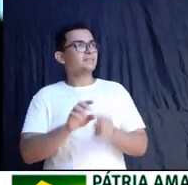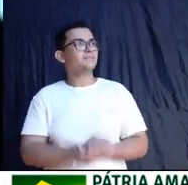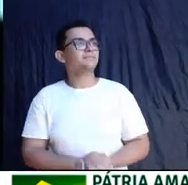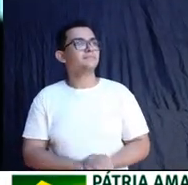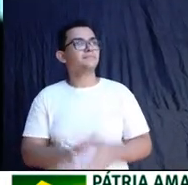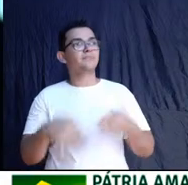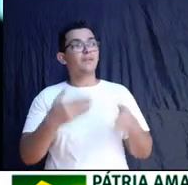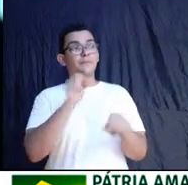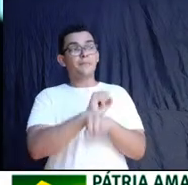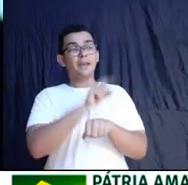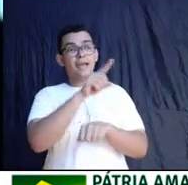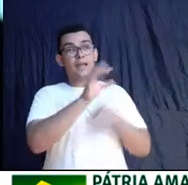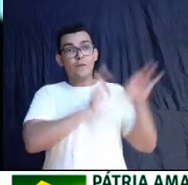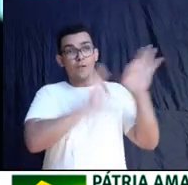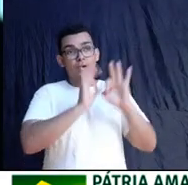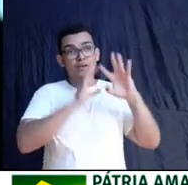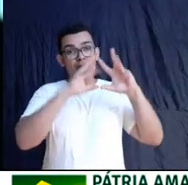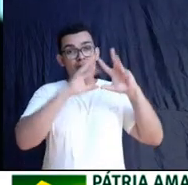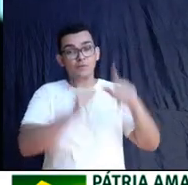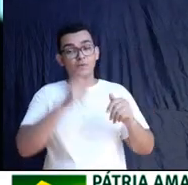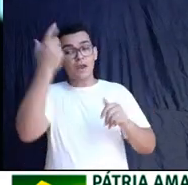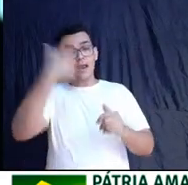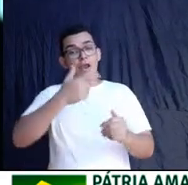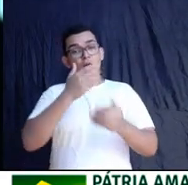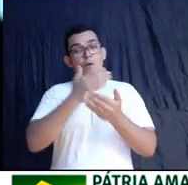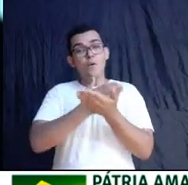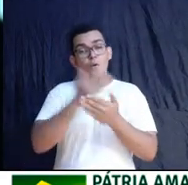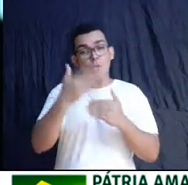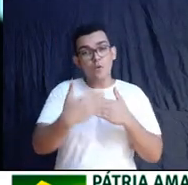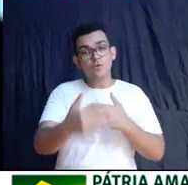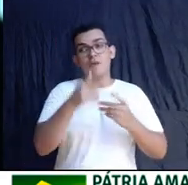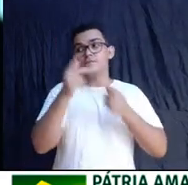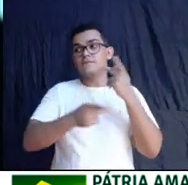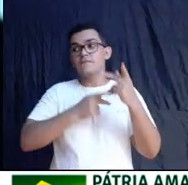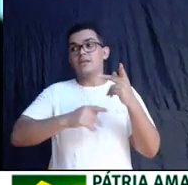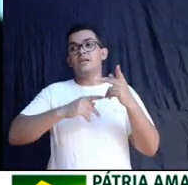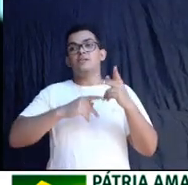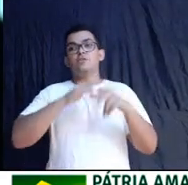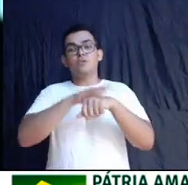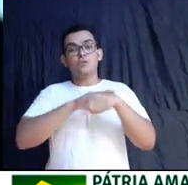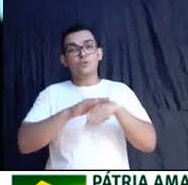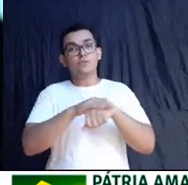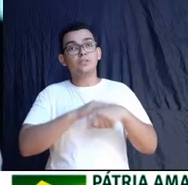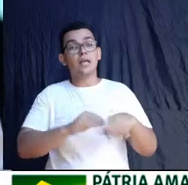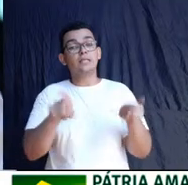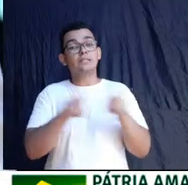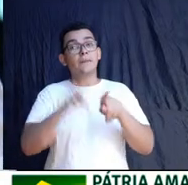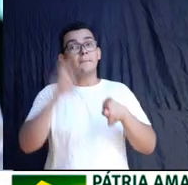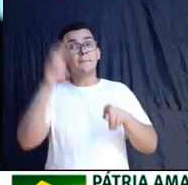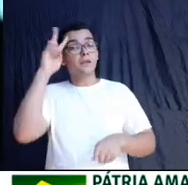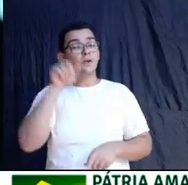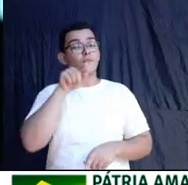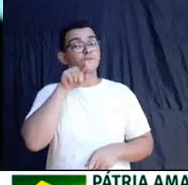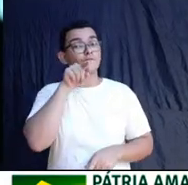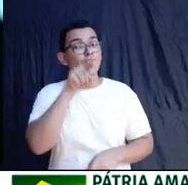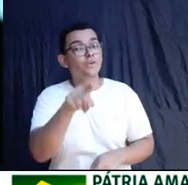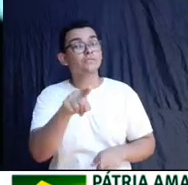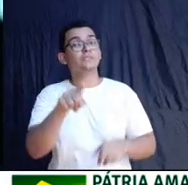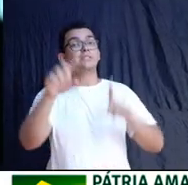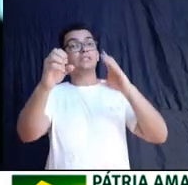conversando aqui com você. E só lembrando também que aqui você está assistindo